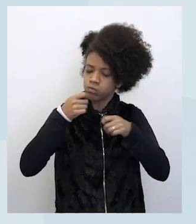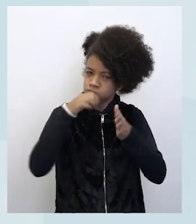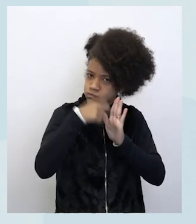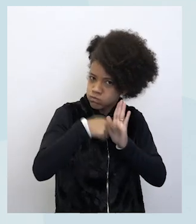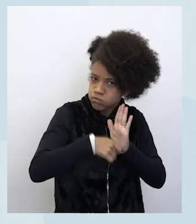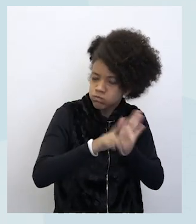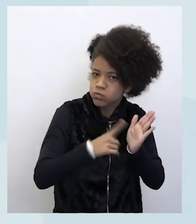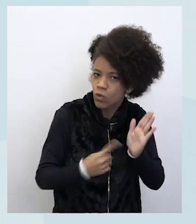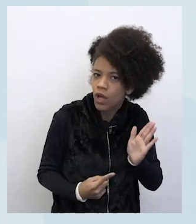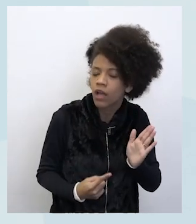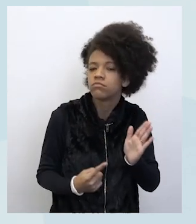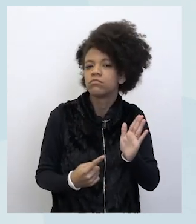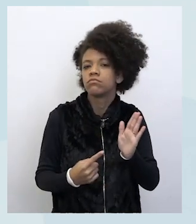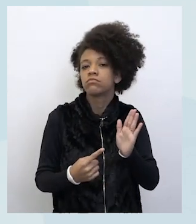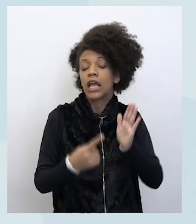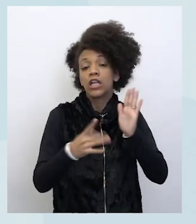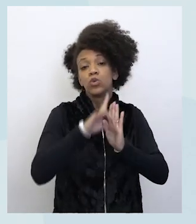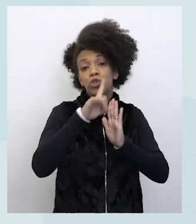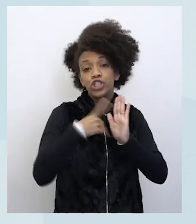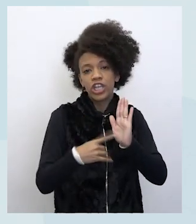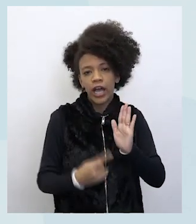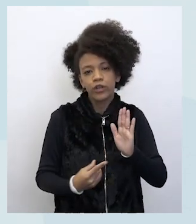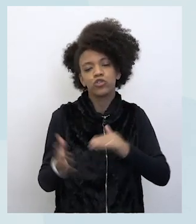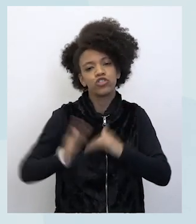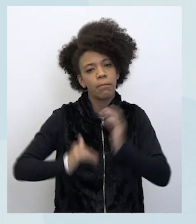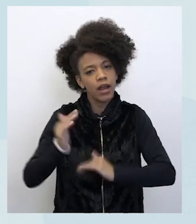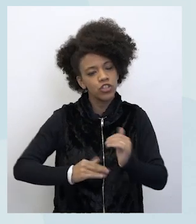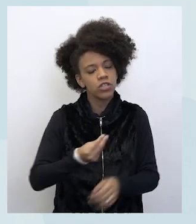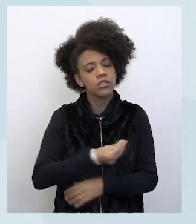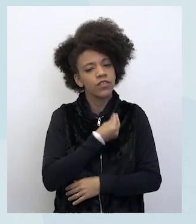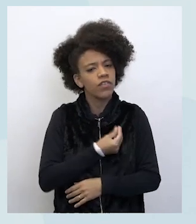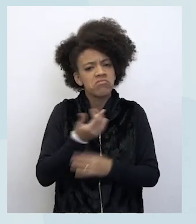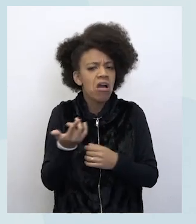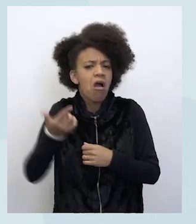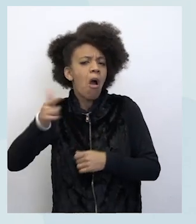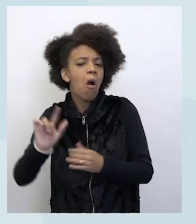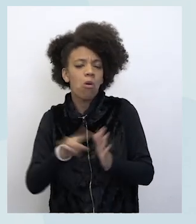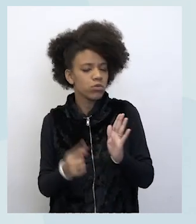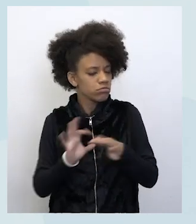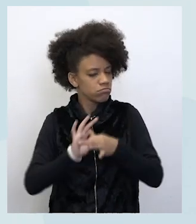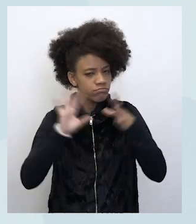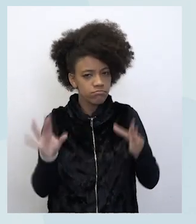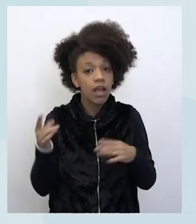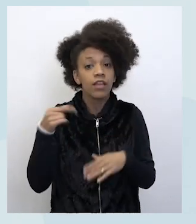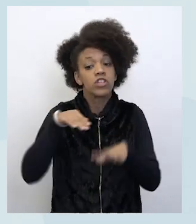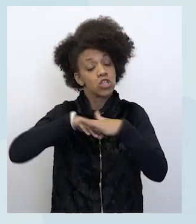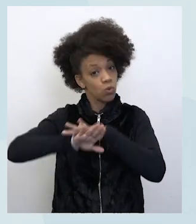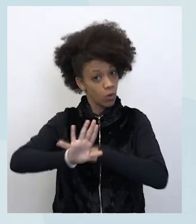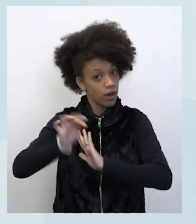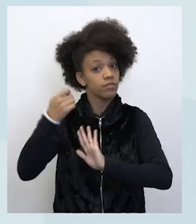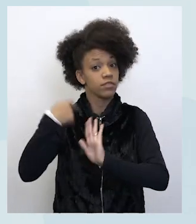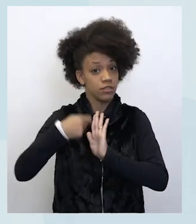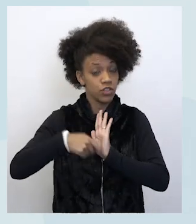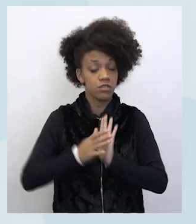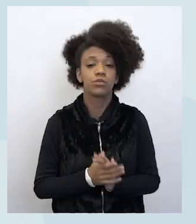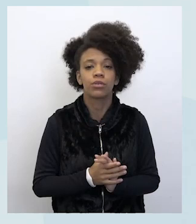no caderno, no diário de práticas e vivências ou no outro caderno que esteja aí próximo de vocês e que vocês guardem esse registro.